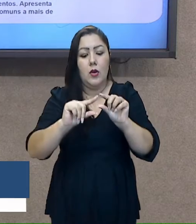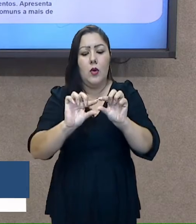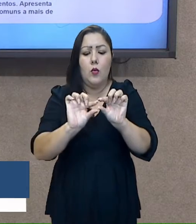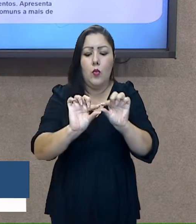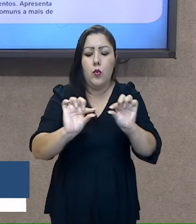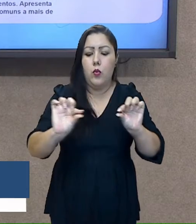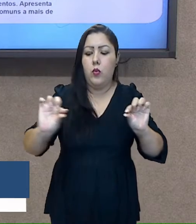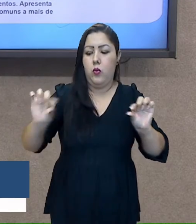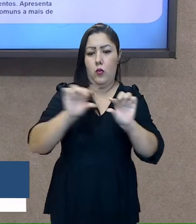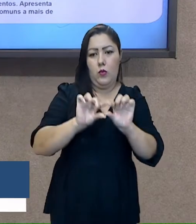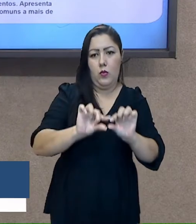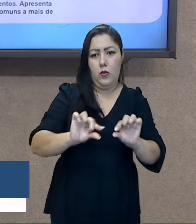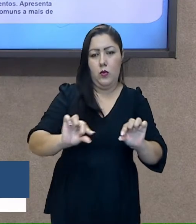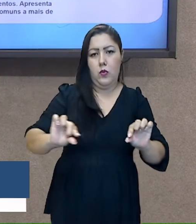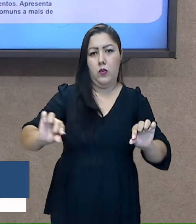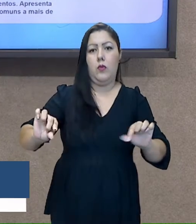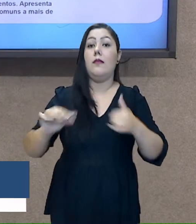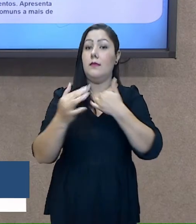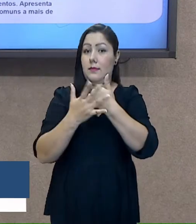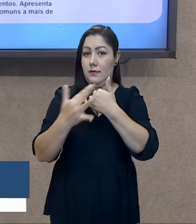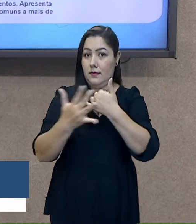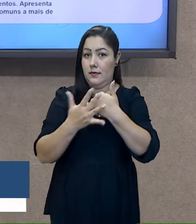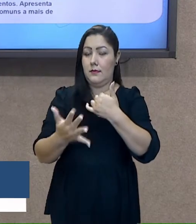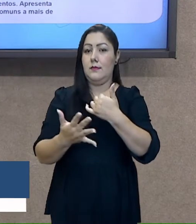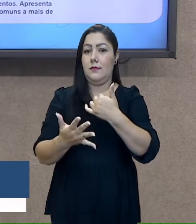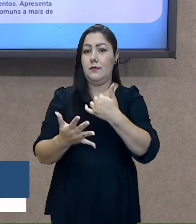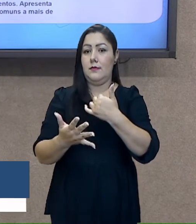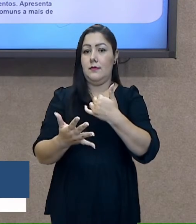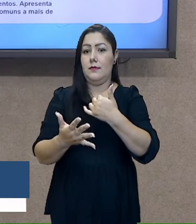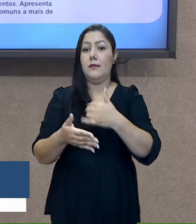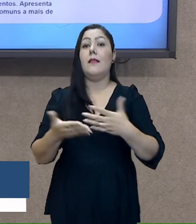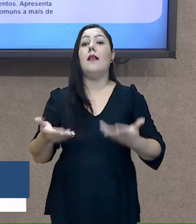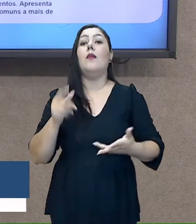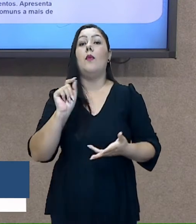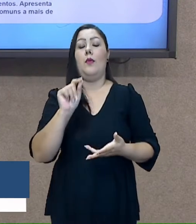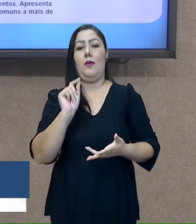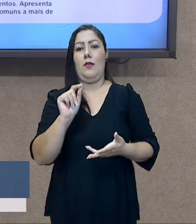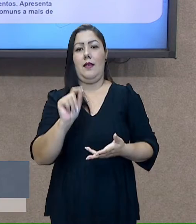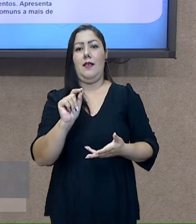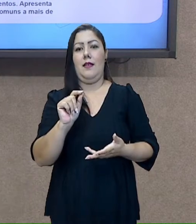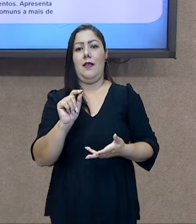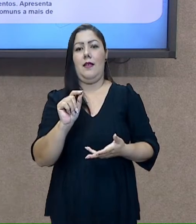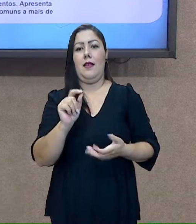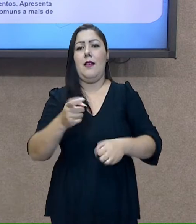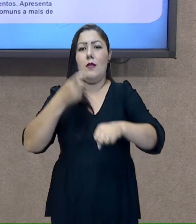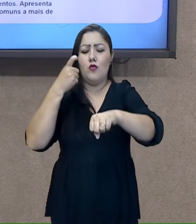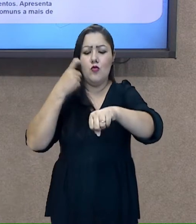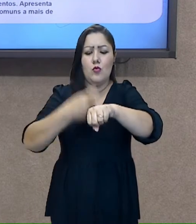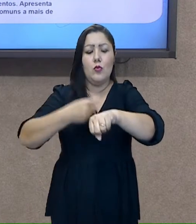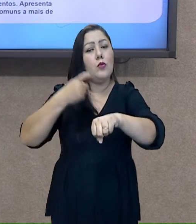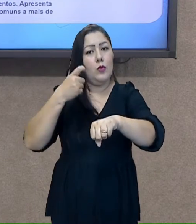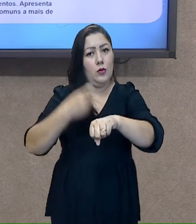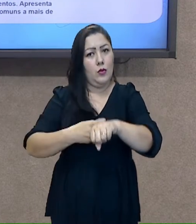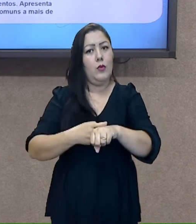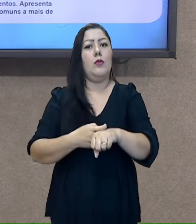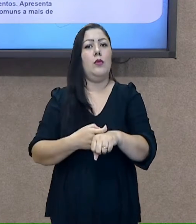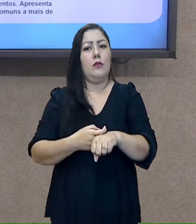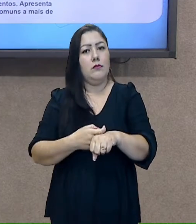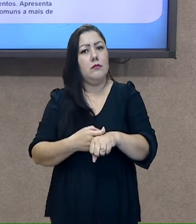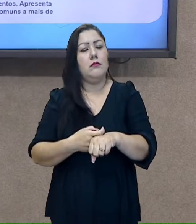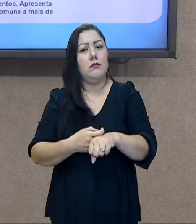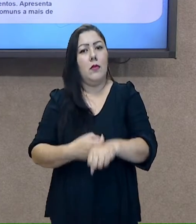os fios de cobre? Então, essa propriedade é chamada ductibilidade. Os metais